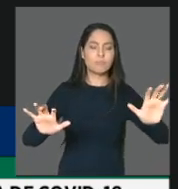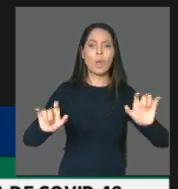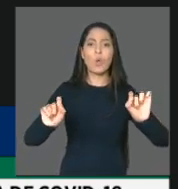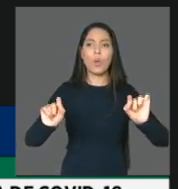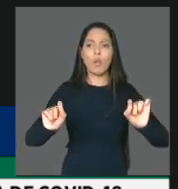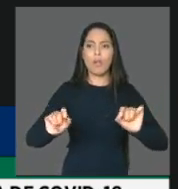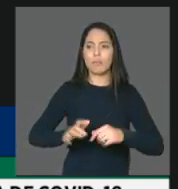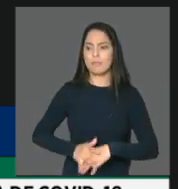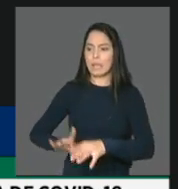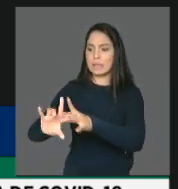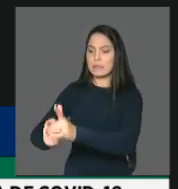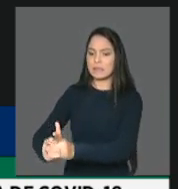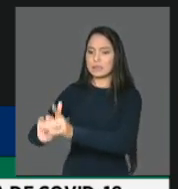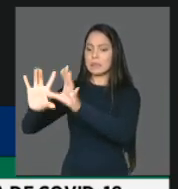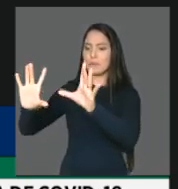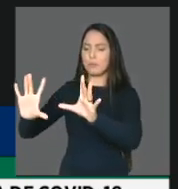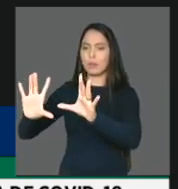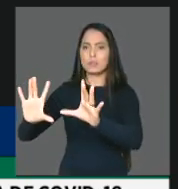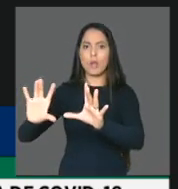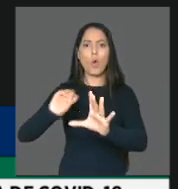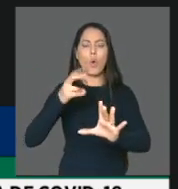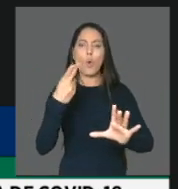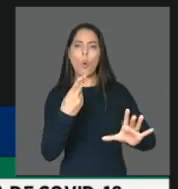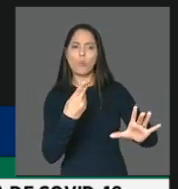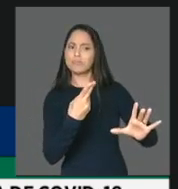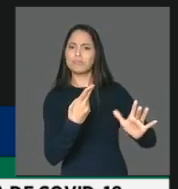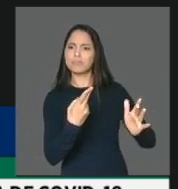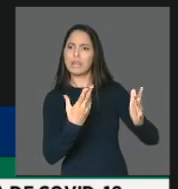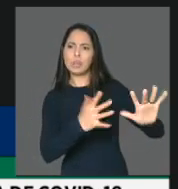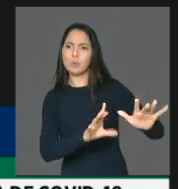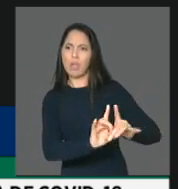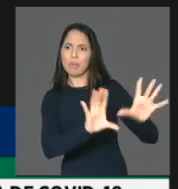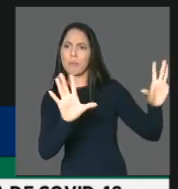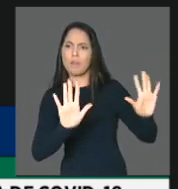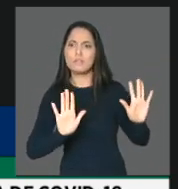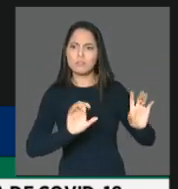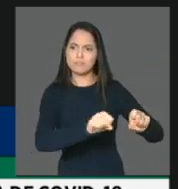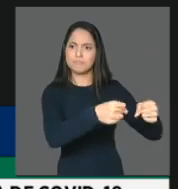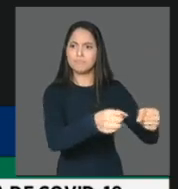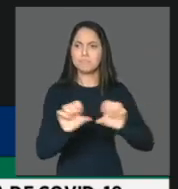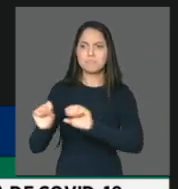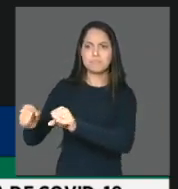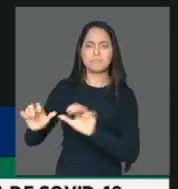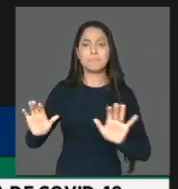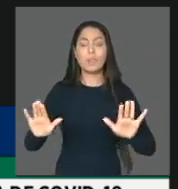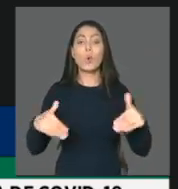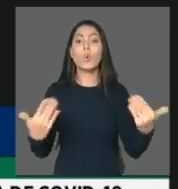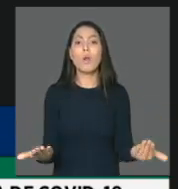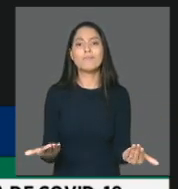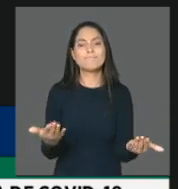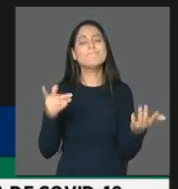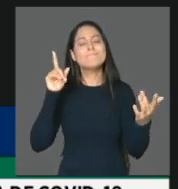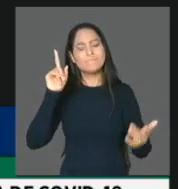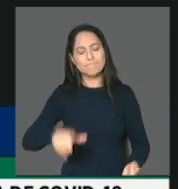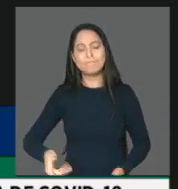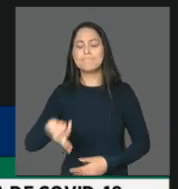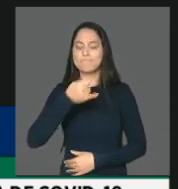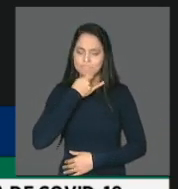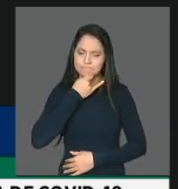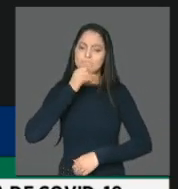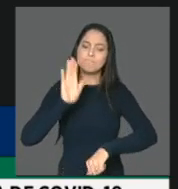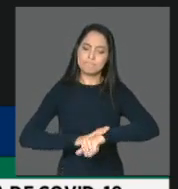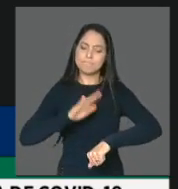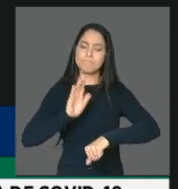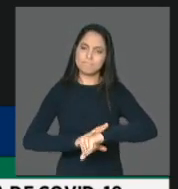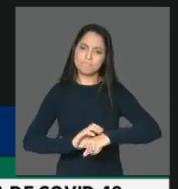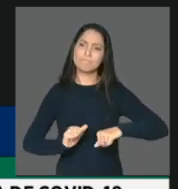democracia e quem não é defensor da democracia. Essa é uma nova divisão política, lamentável, no momento de uma